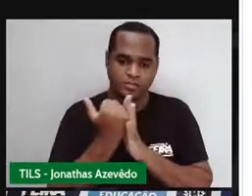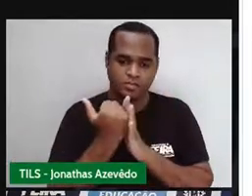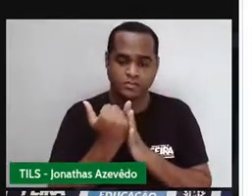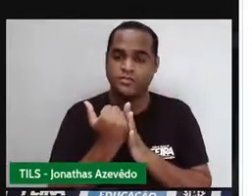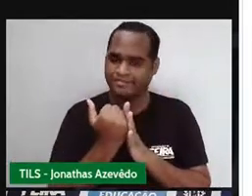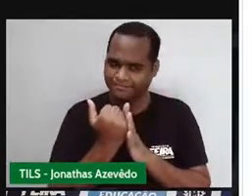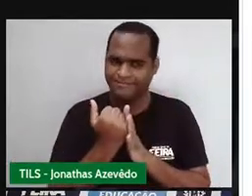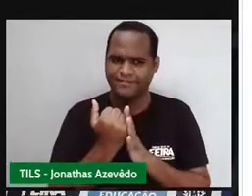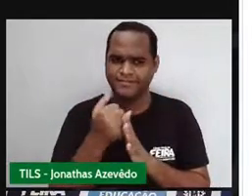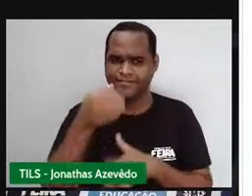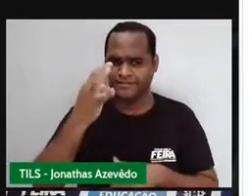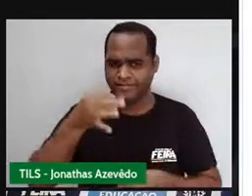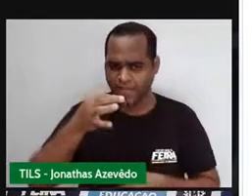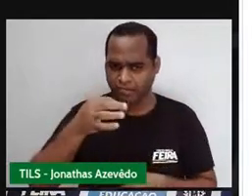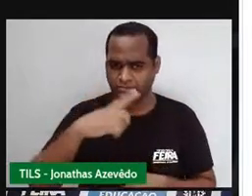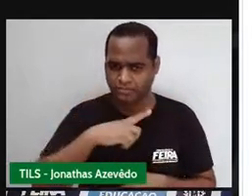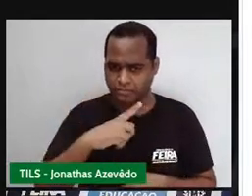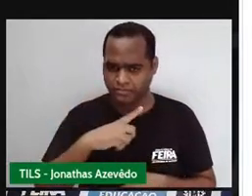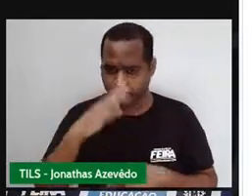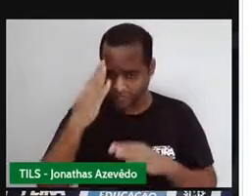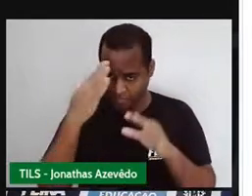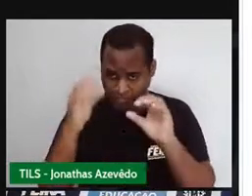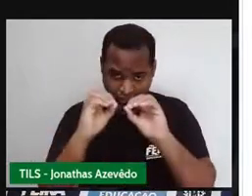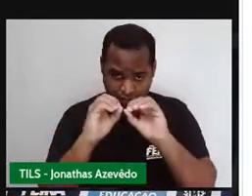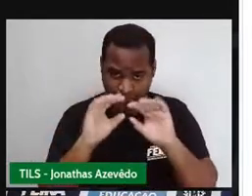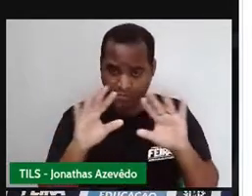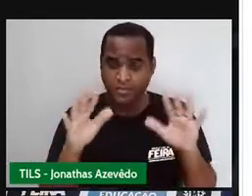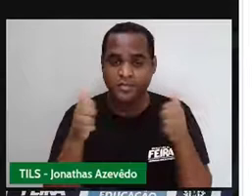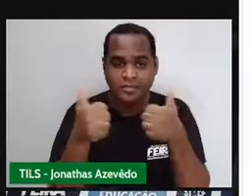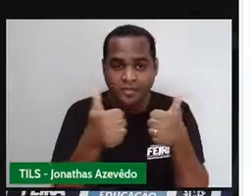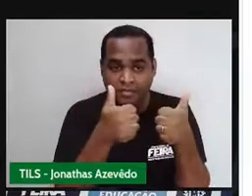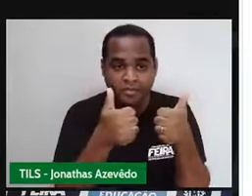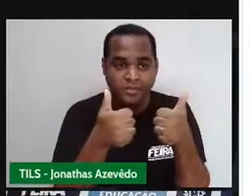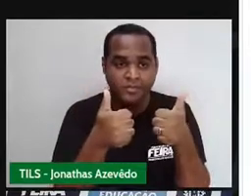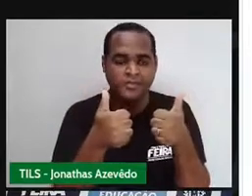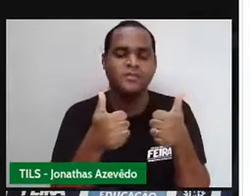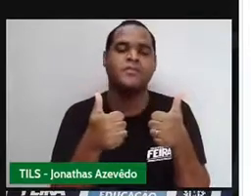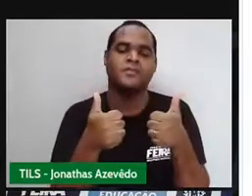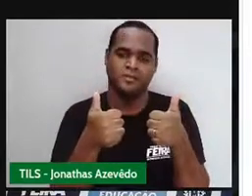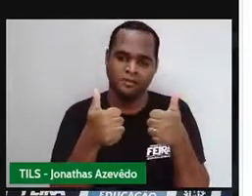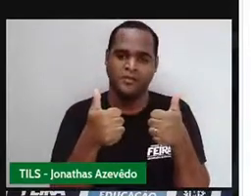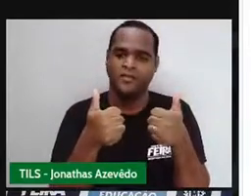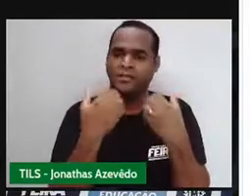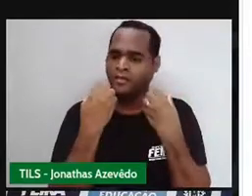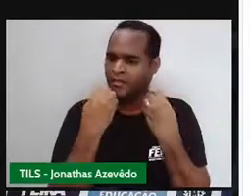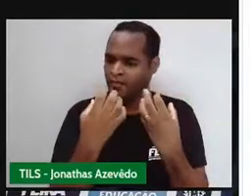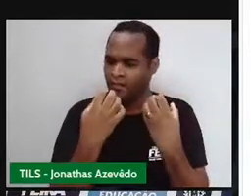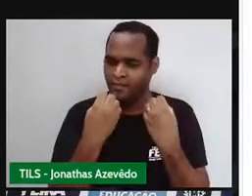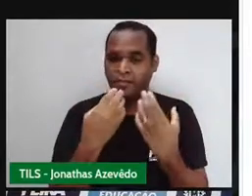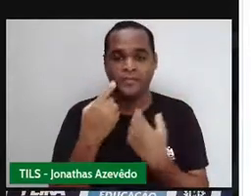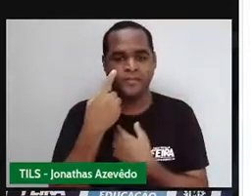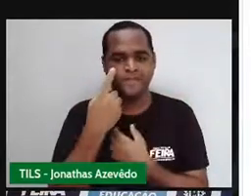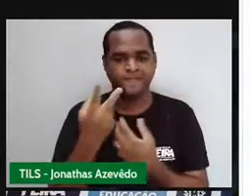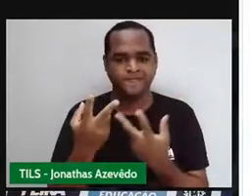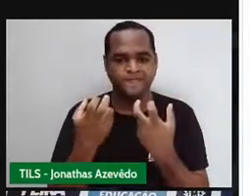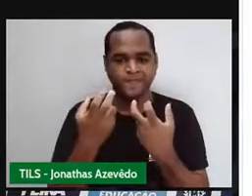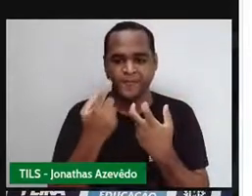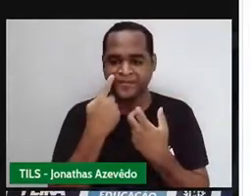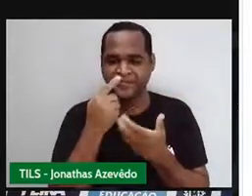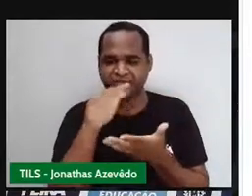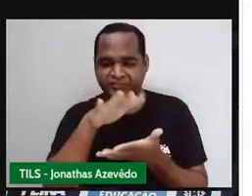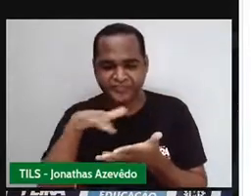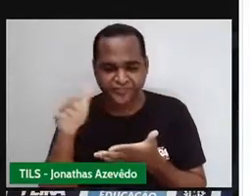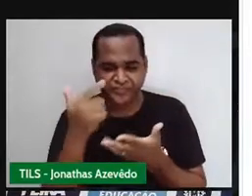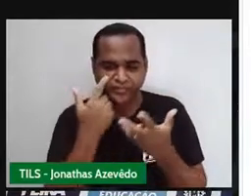certo será que até aqui você conseguiu entender é bom quando a gente olha para lá as